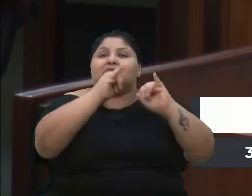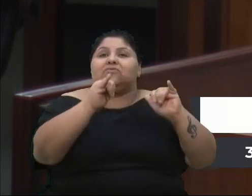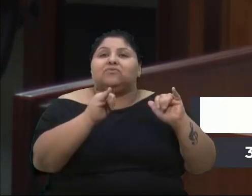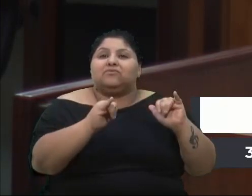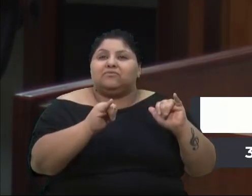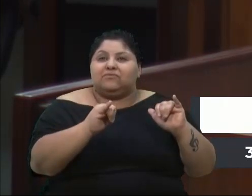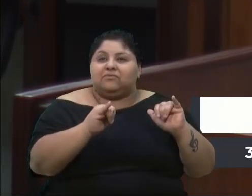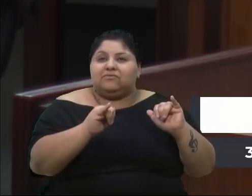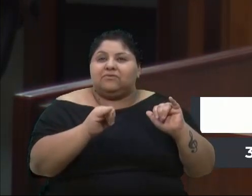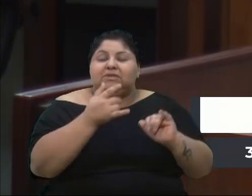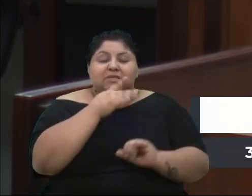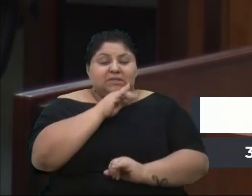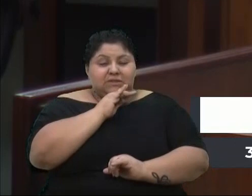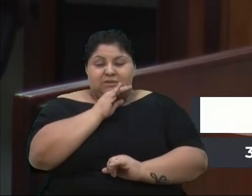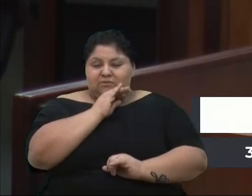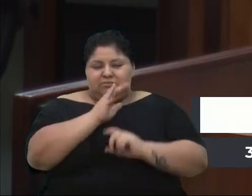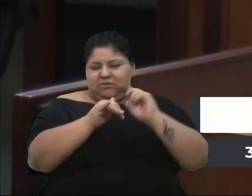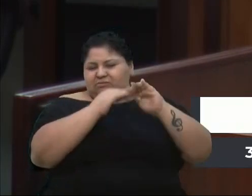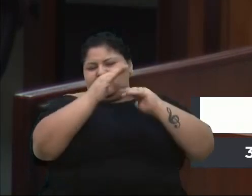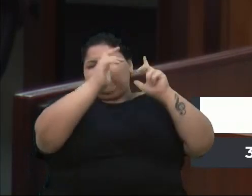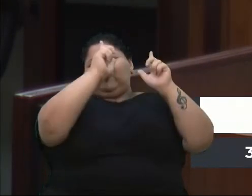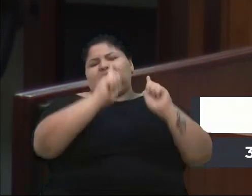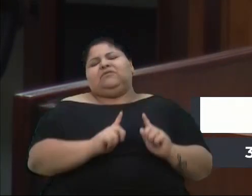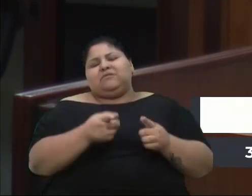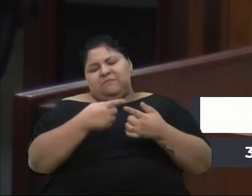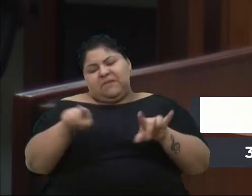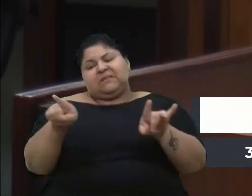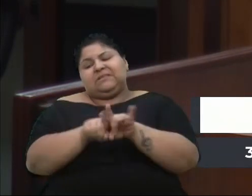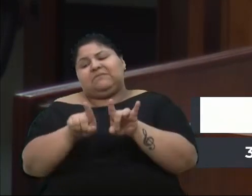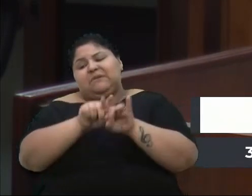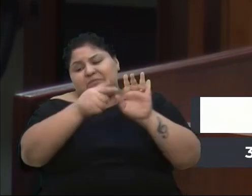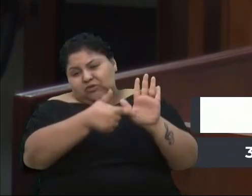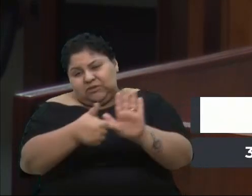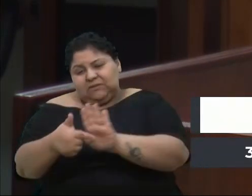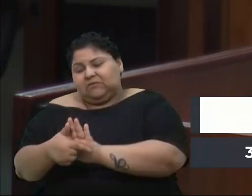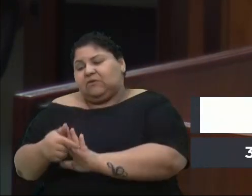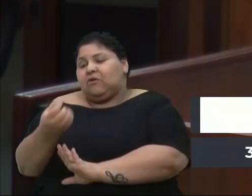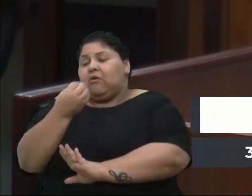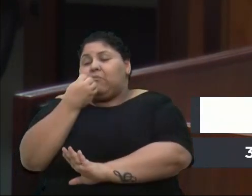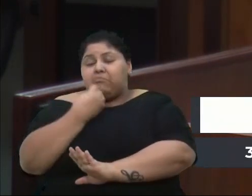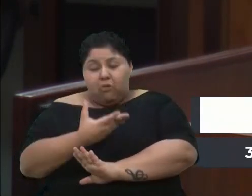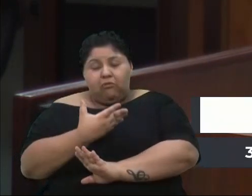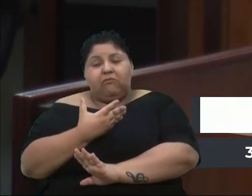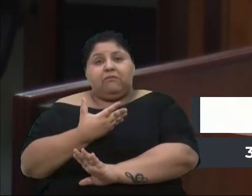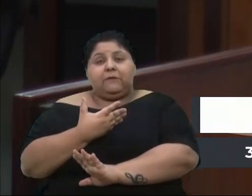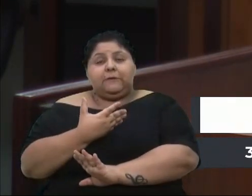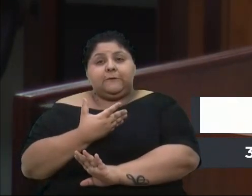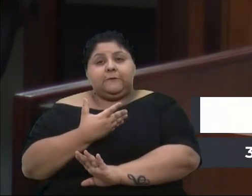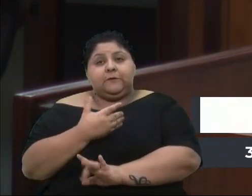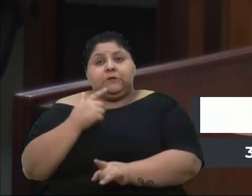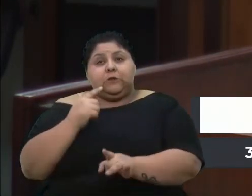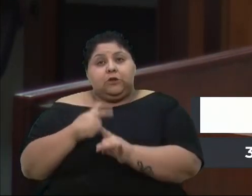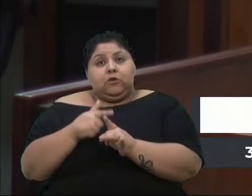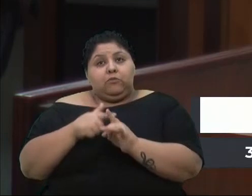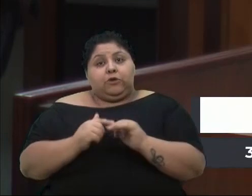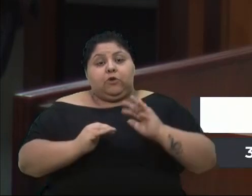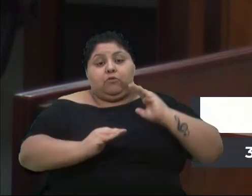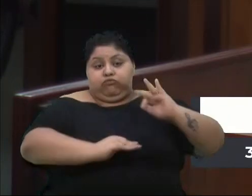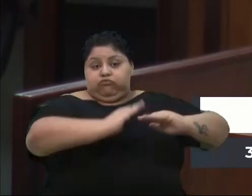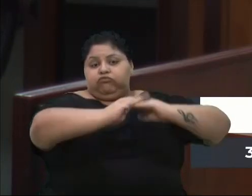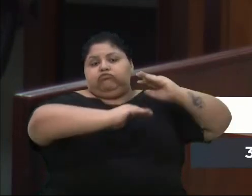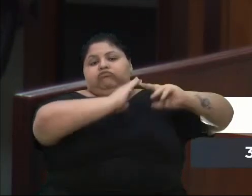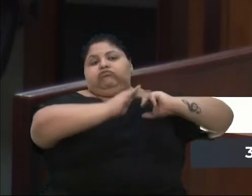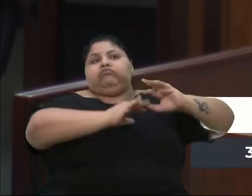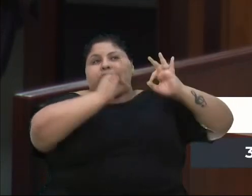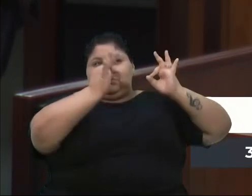não estão evoluindo na gestão, mas sim estou mostrando algo positivo. E quando se está evoluindo, que de fato está